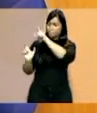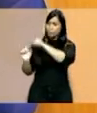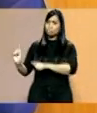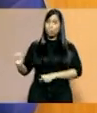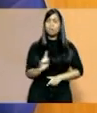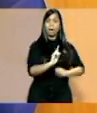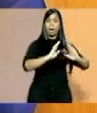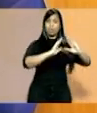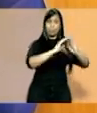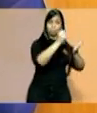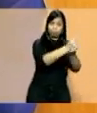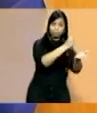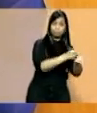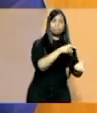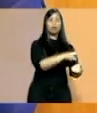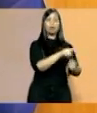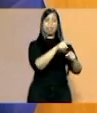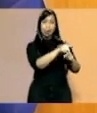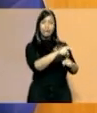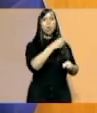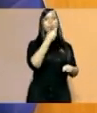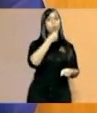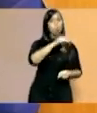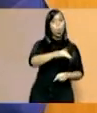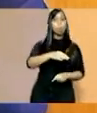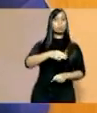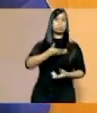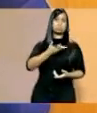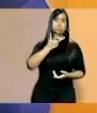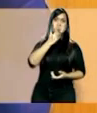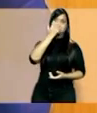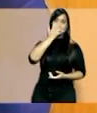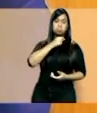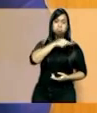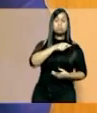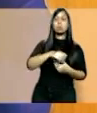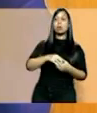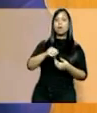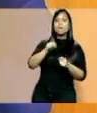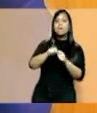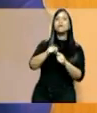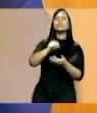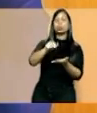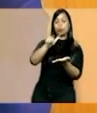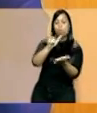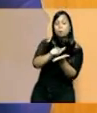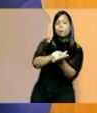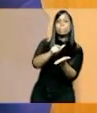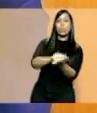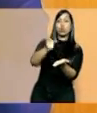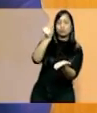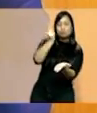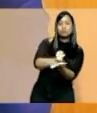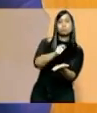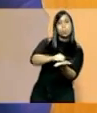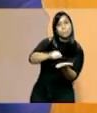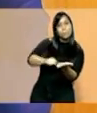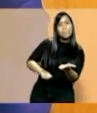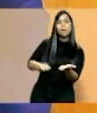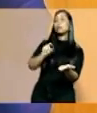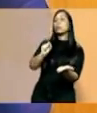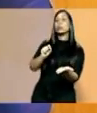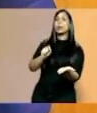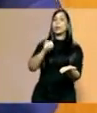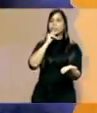de notas e ela faça, na presença de um tabelião, um documento chamado ata notarial, que é simplesmente